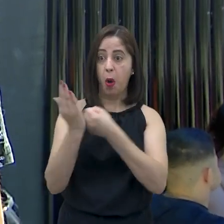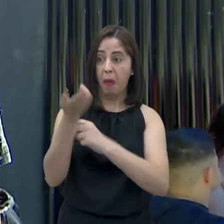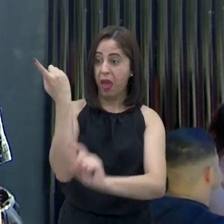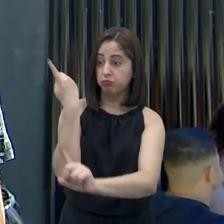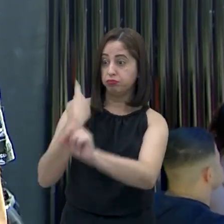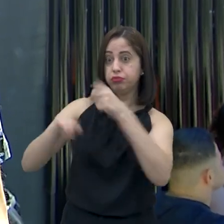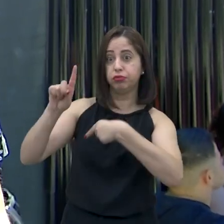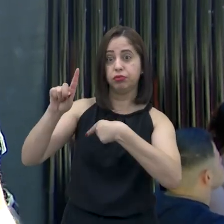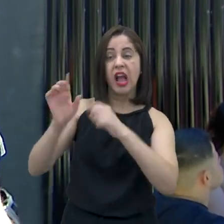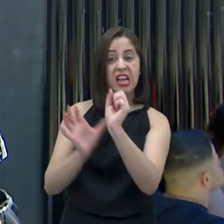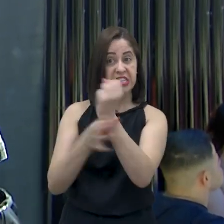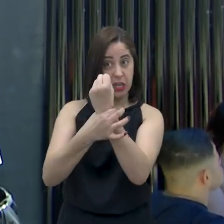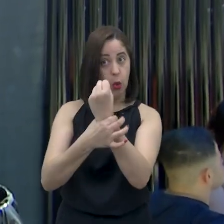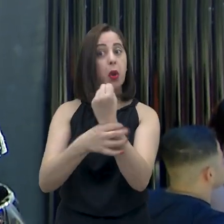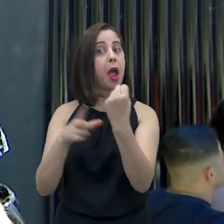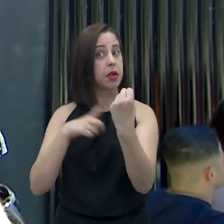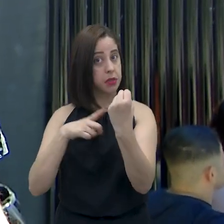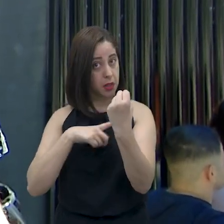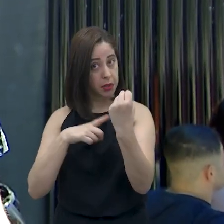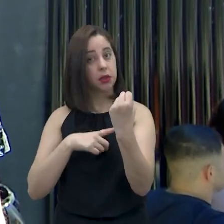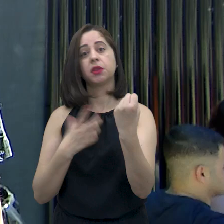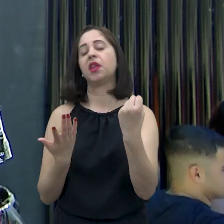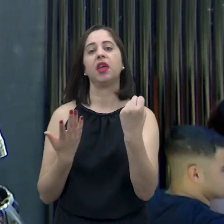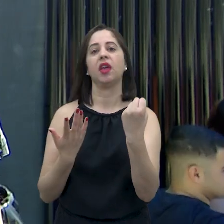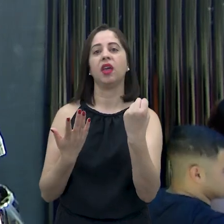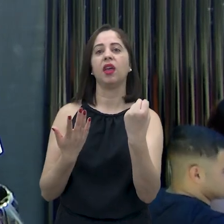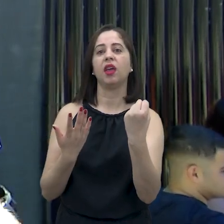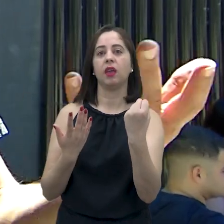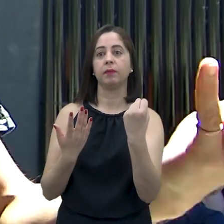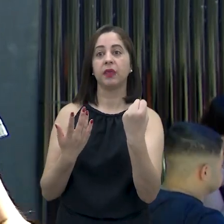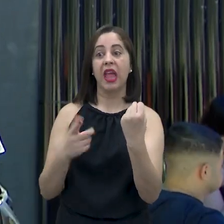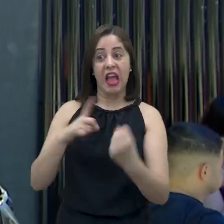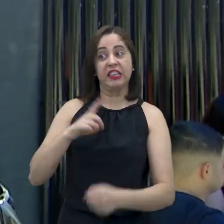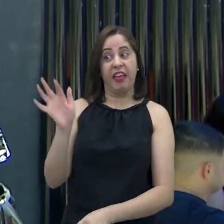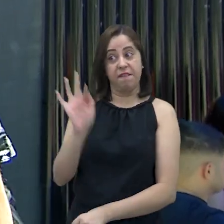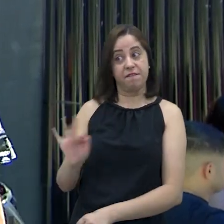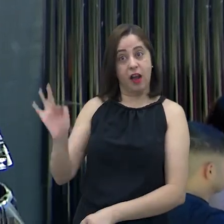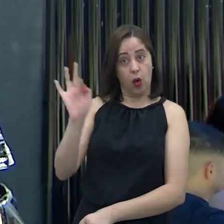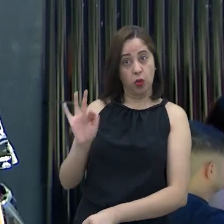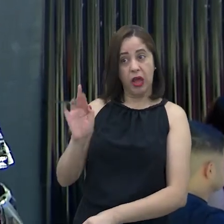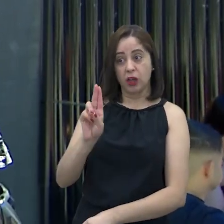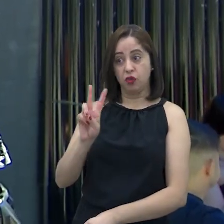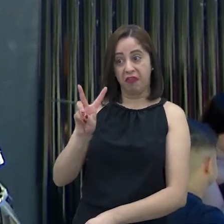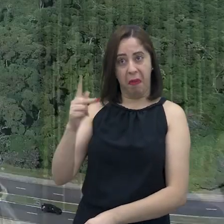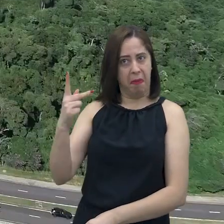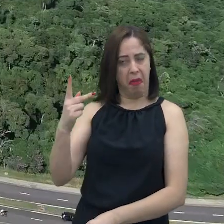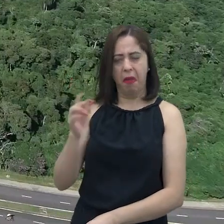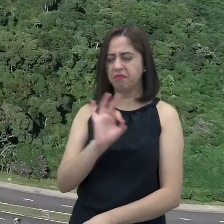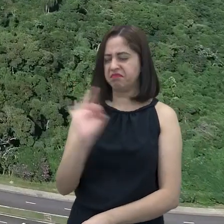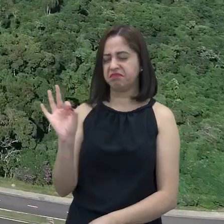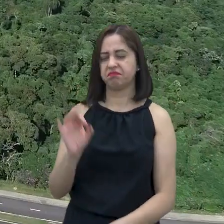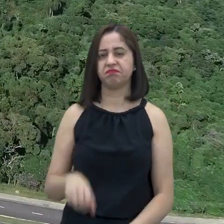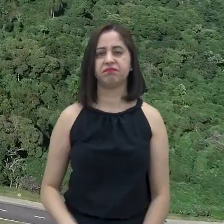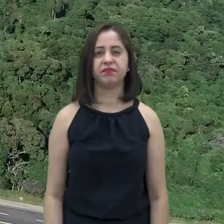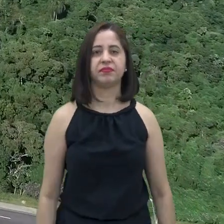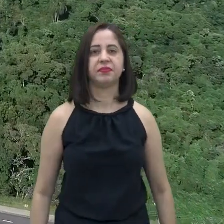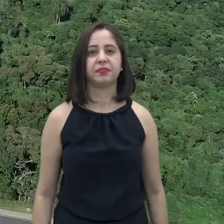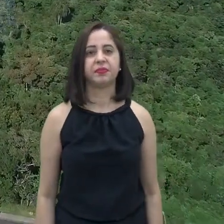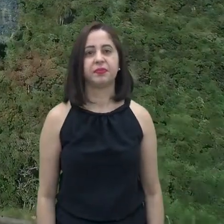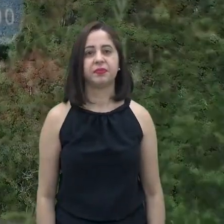evoluindo bastante o bairro. Questão de segurança, é um bairro muito seguro também. Não tem dor de cabeça, temos a faculdade, a Univap.